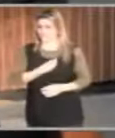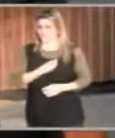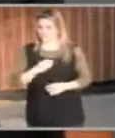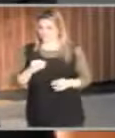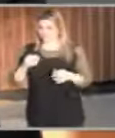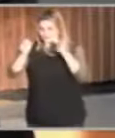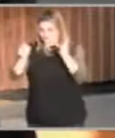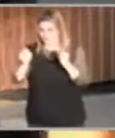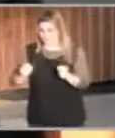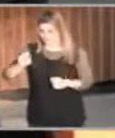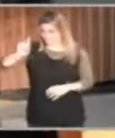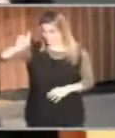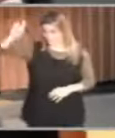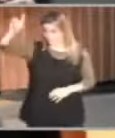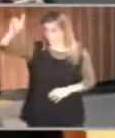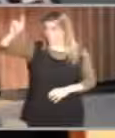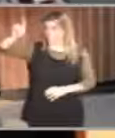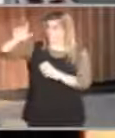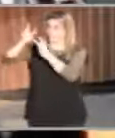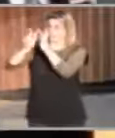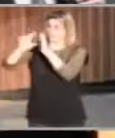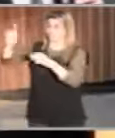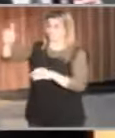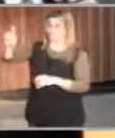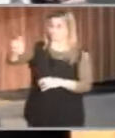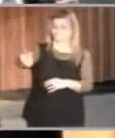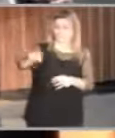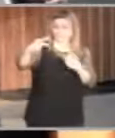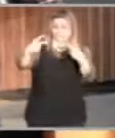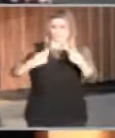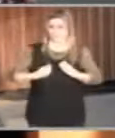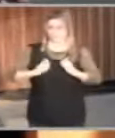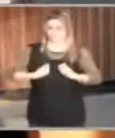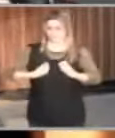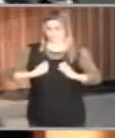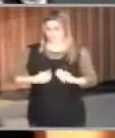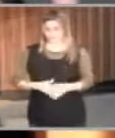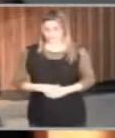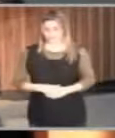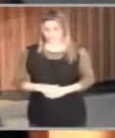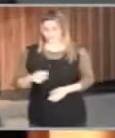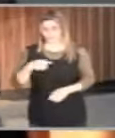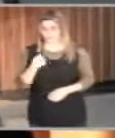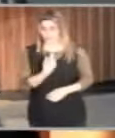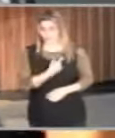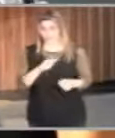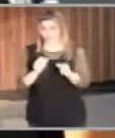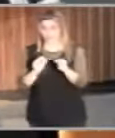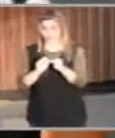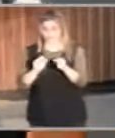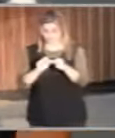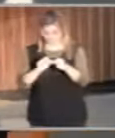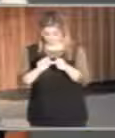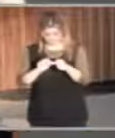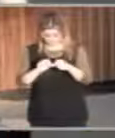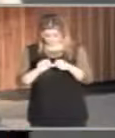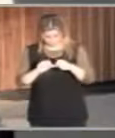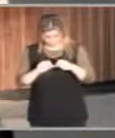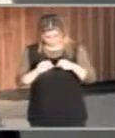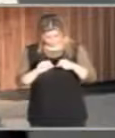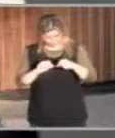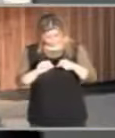de Deus a resposta de Jesus na tua vida que vai fazer a diferença nós vamos fazer o seguinte eu